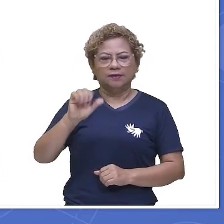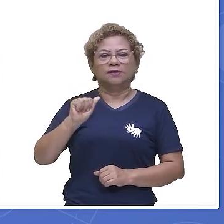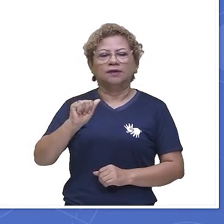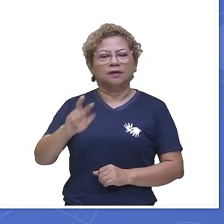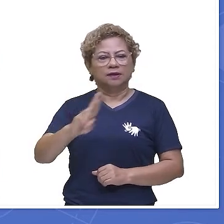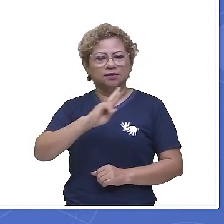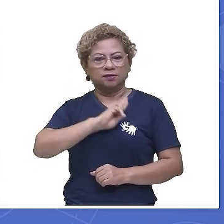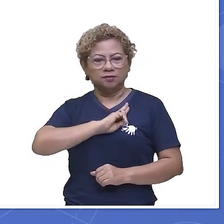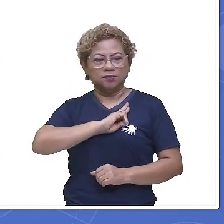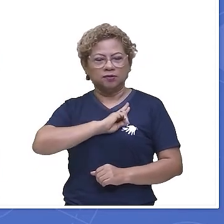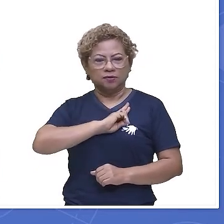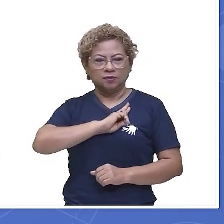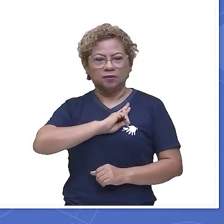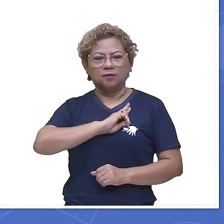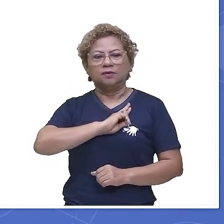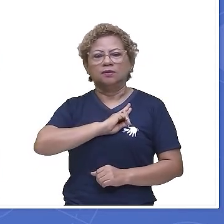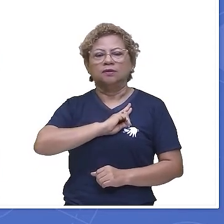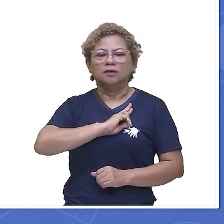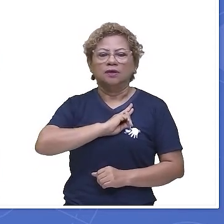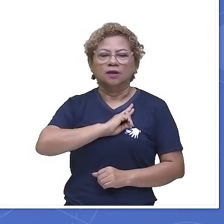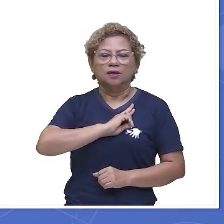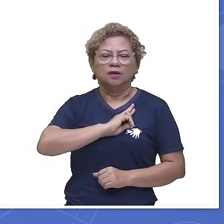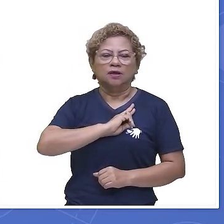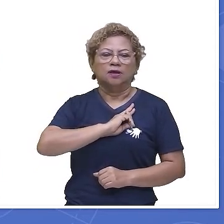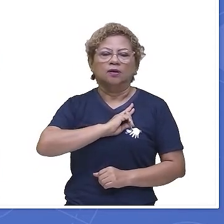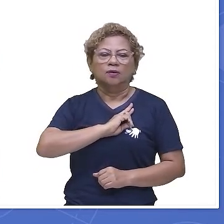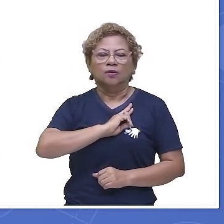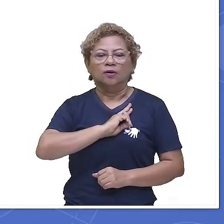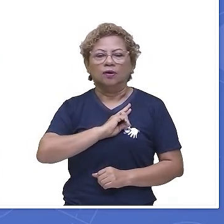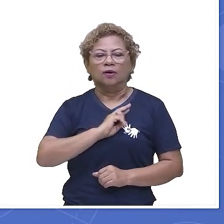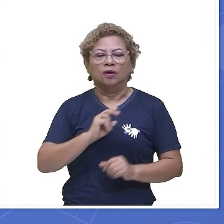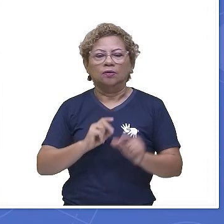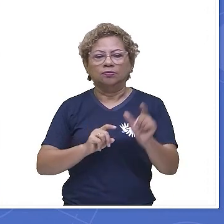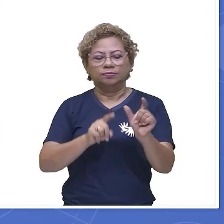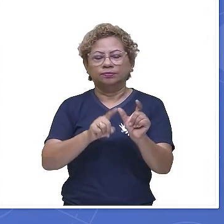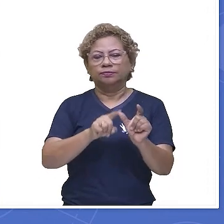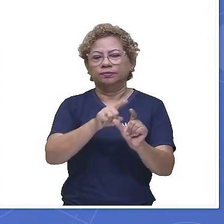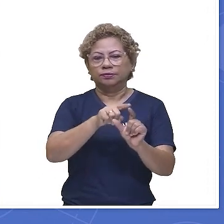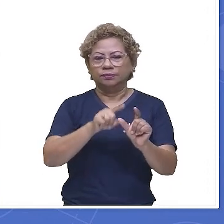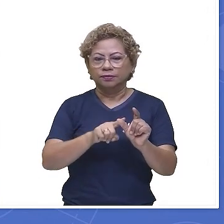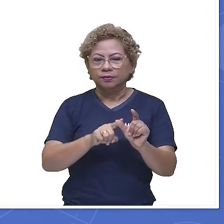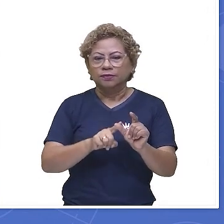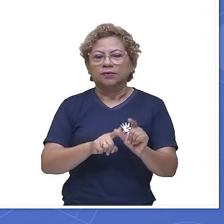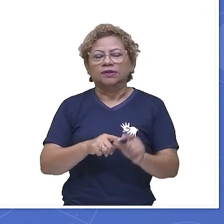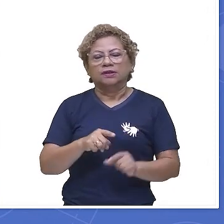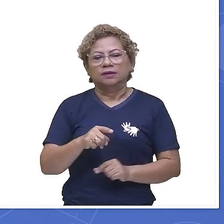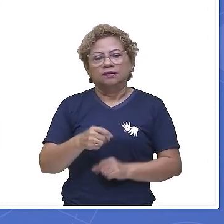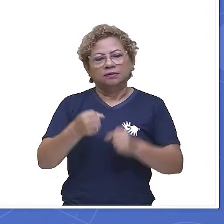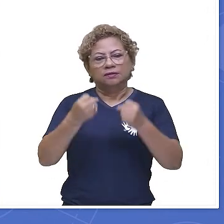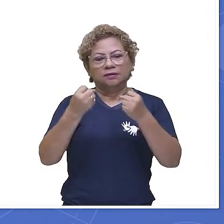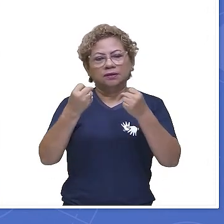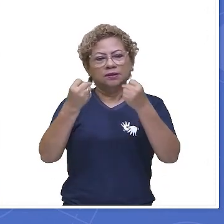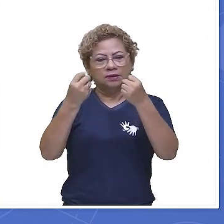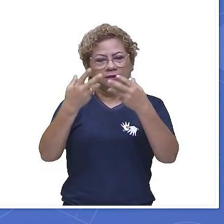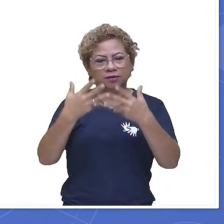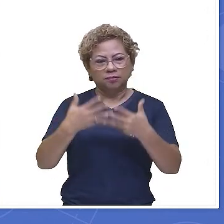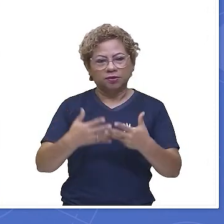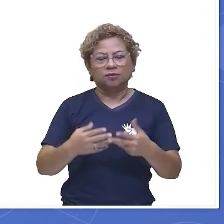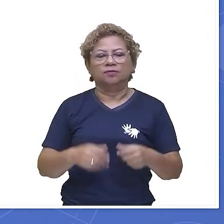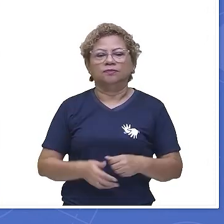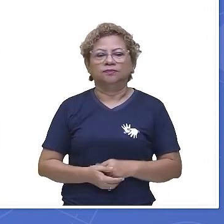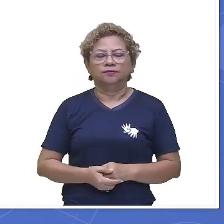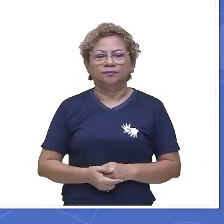questão na letra A, colocou física térmica ou termologia. Nós temos também, vamos ver mais uma